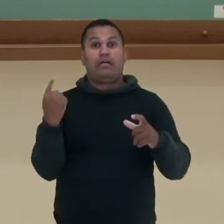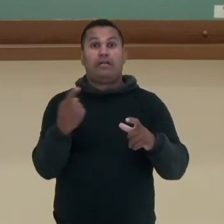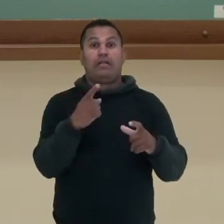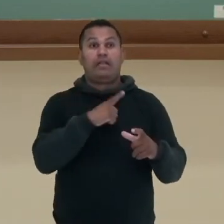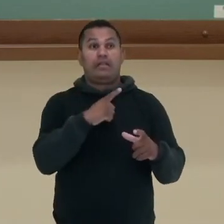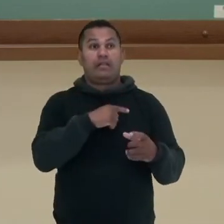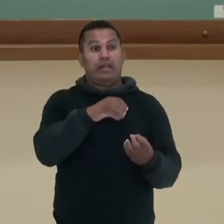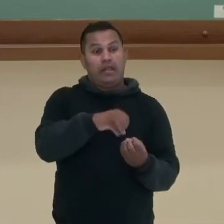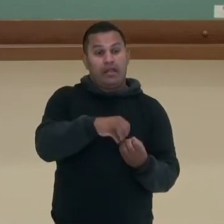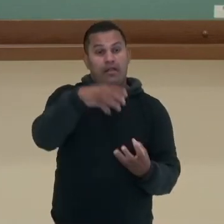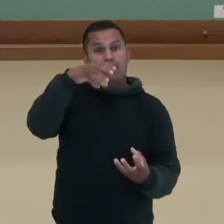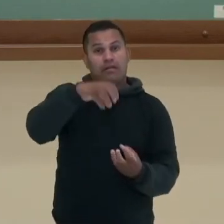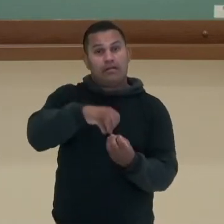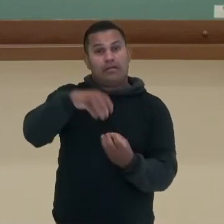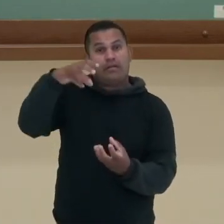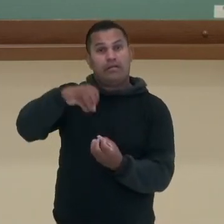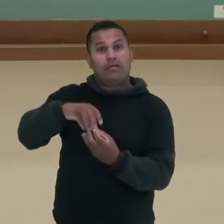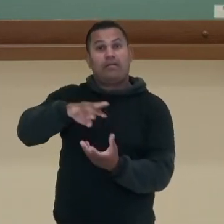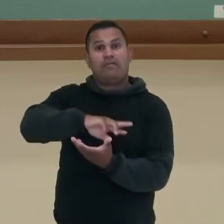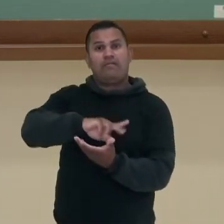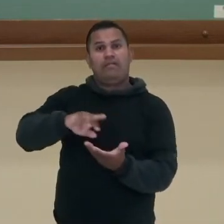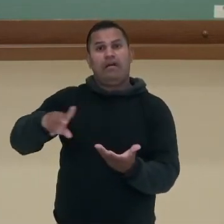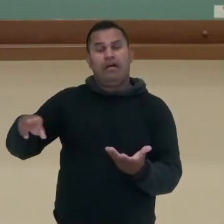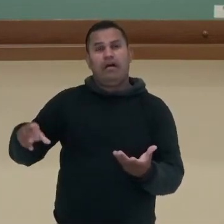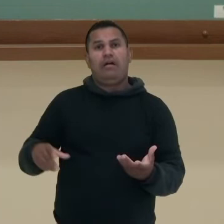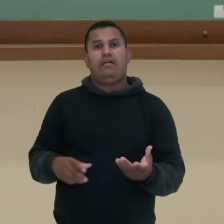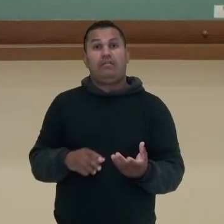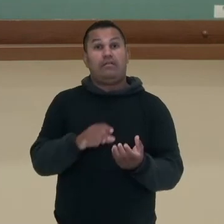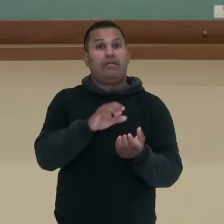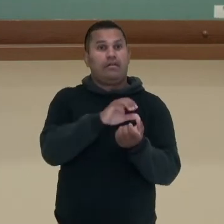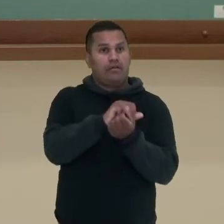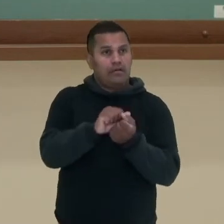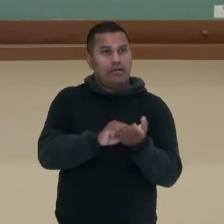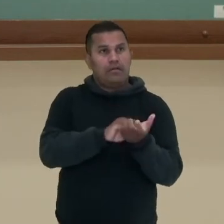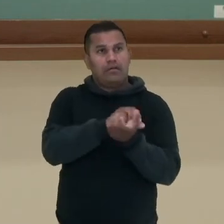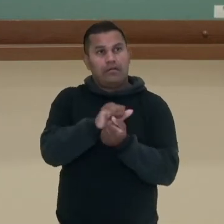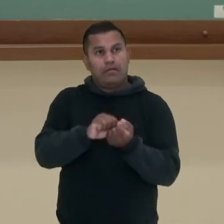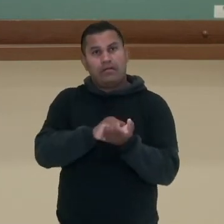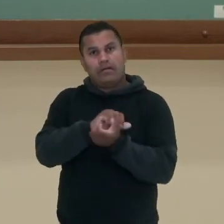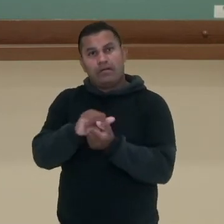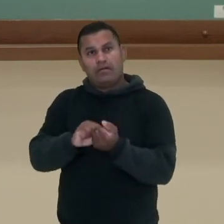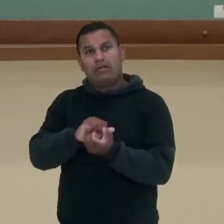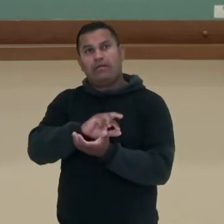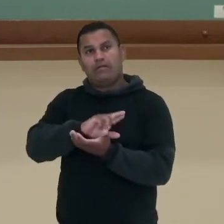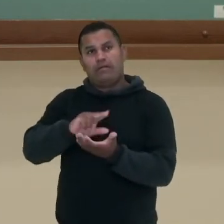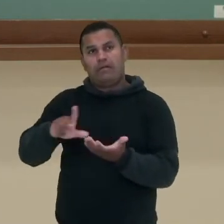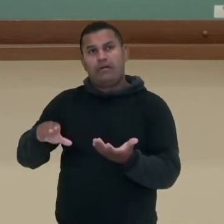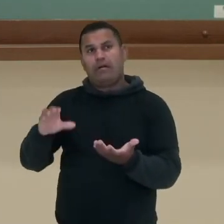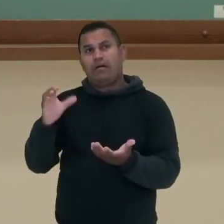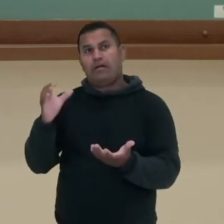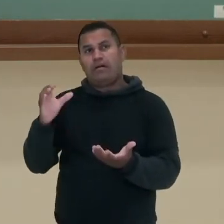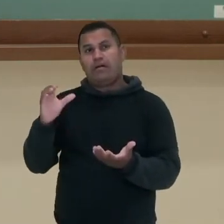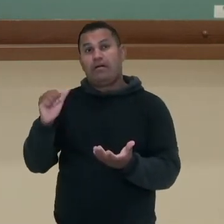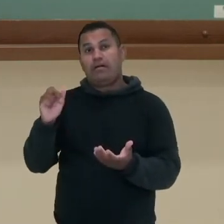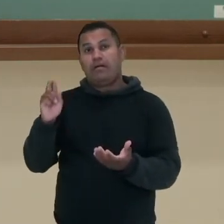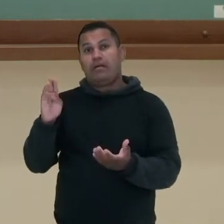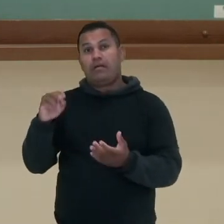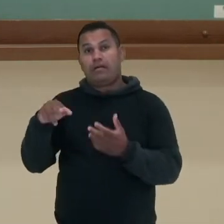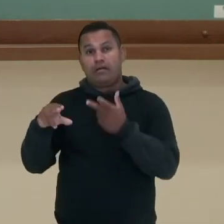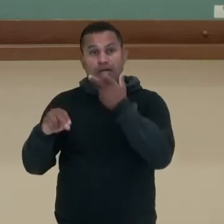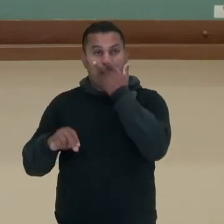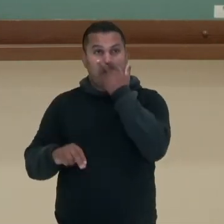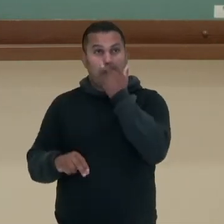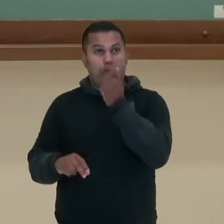produção. Então eu tenho uma grande quantidade de animais fazendo essa liberação desse carbono para a atmosfera, né? E também pode ser